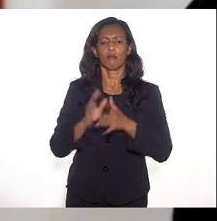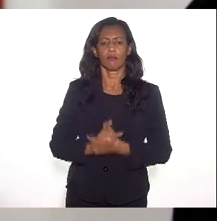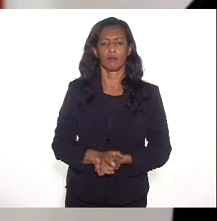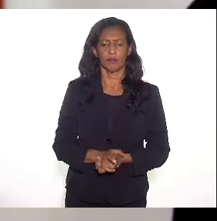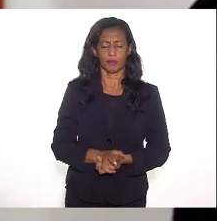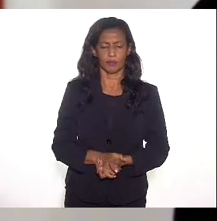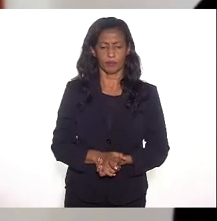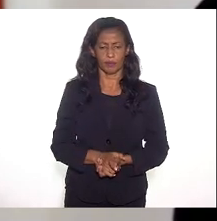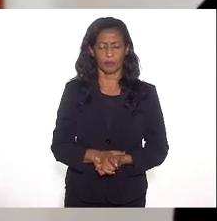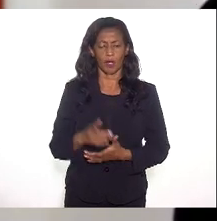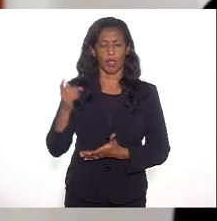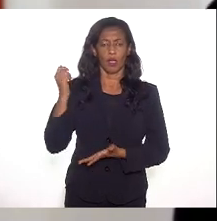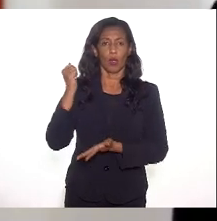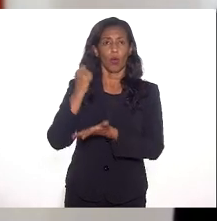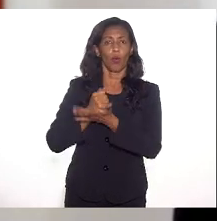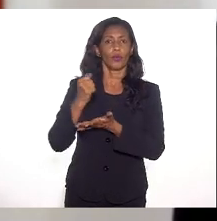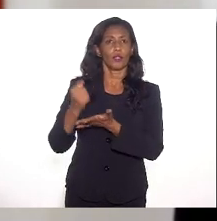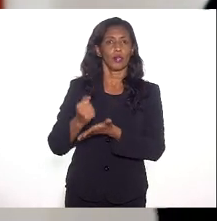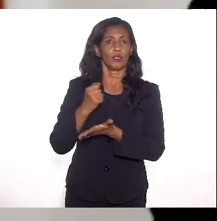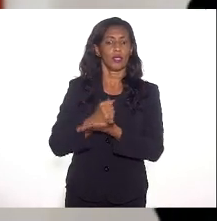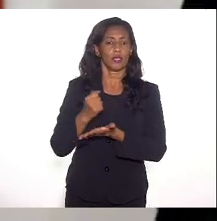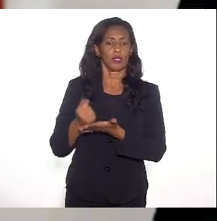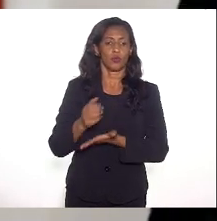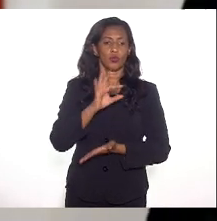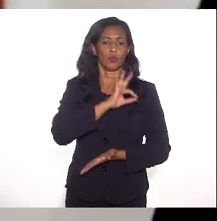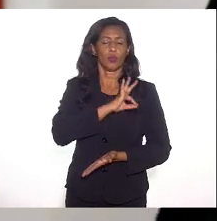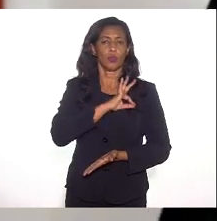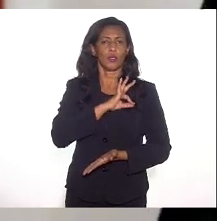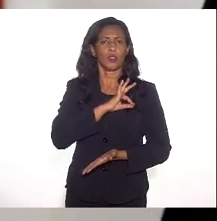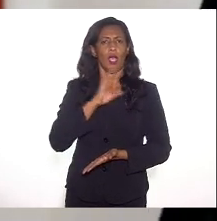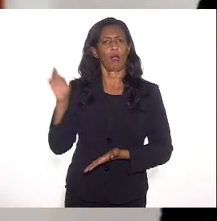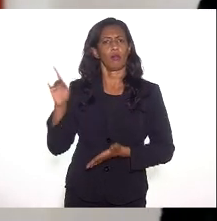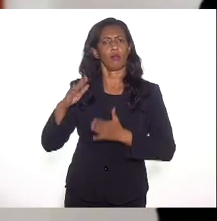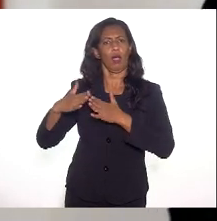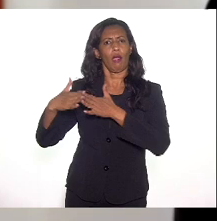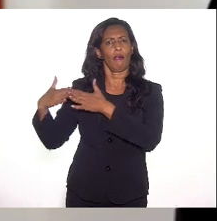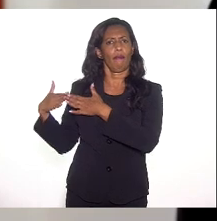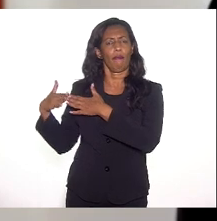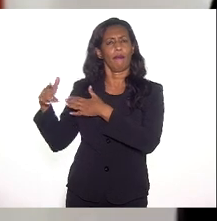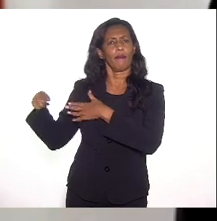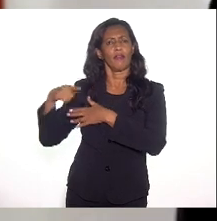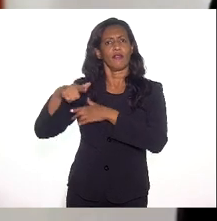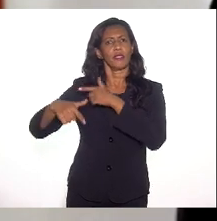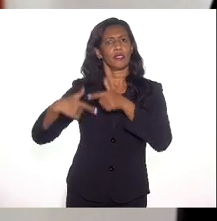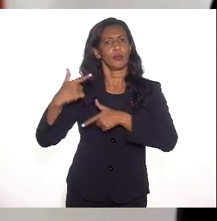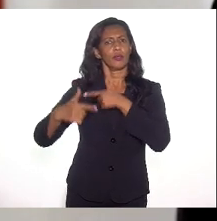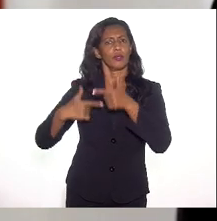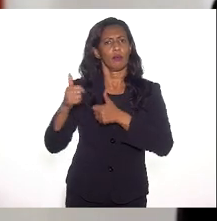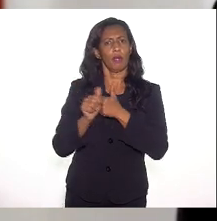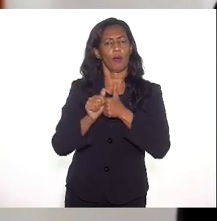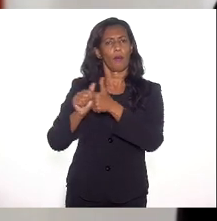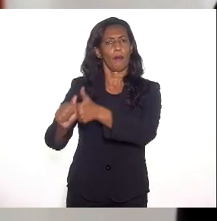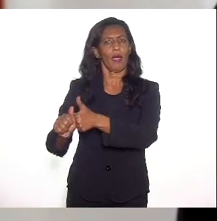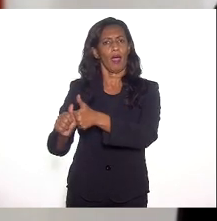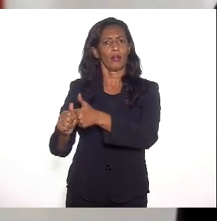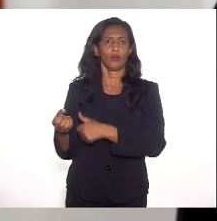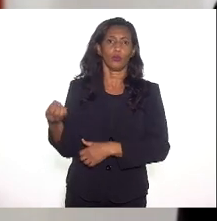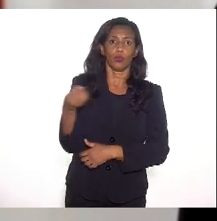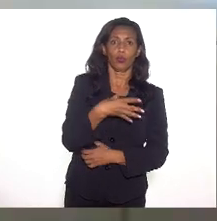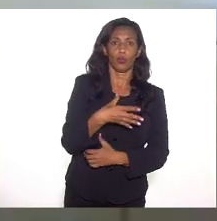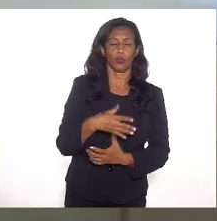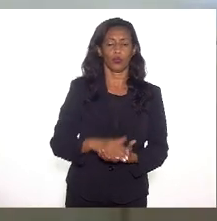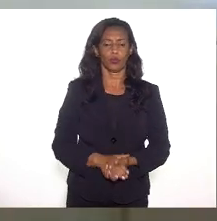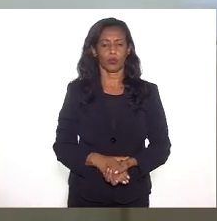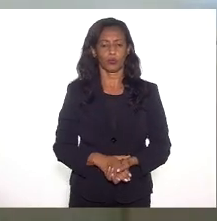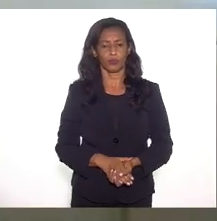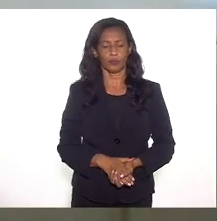vista, a contratação de policiais que já estão na reserva para fazer o trabalho acompanhado de policial da ativa. Olha,